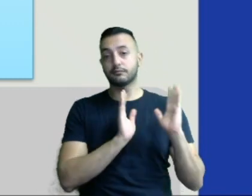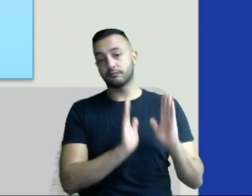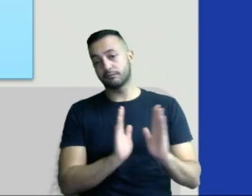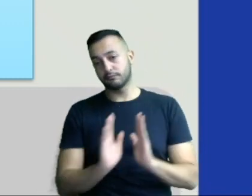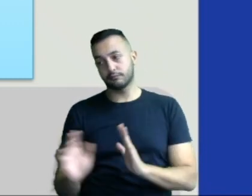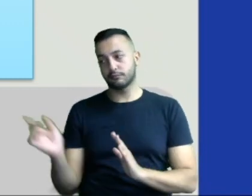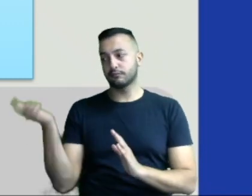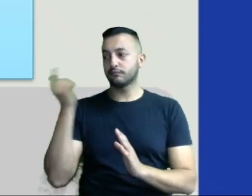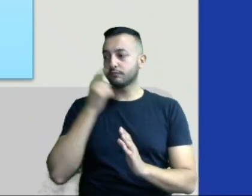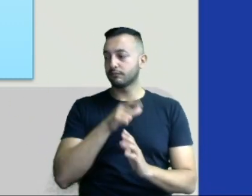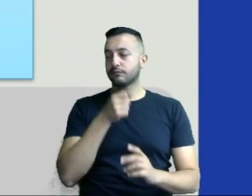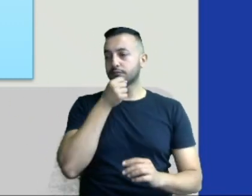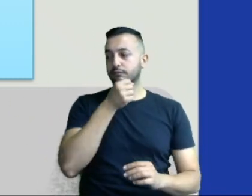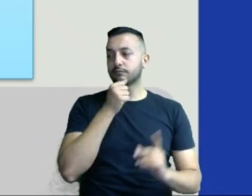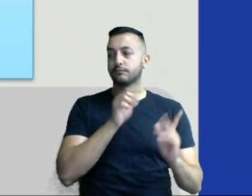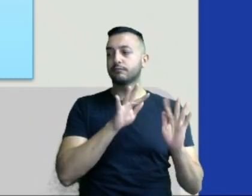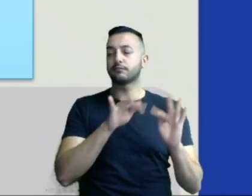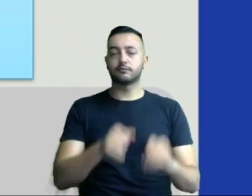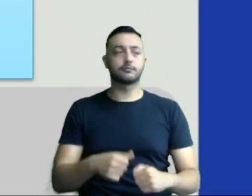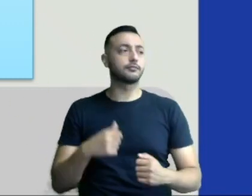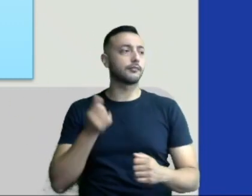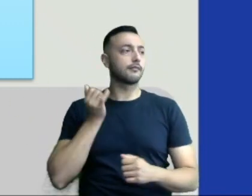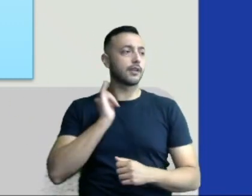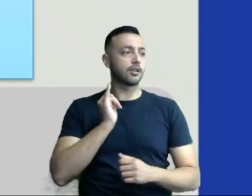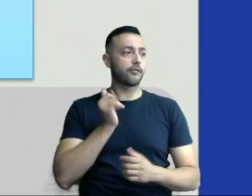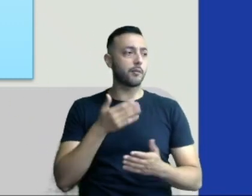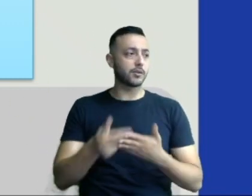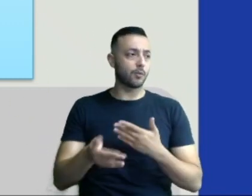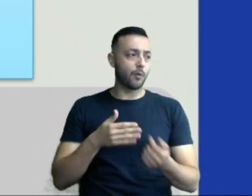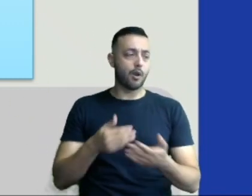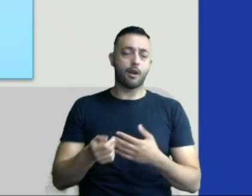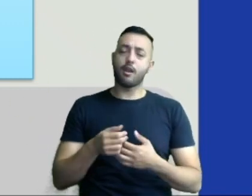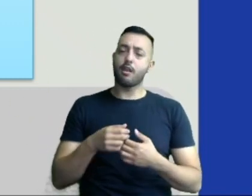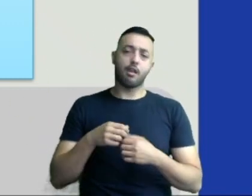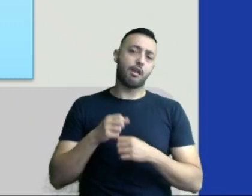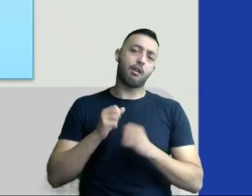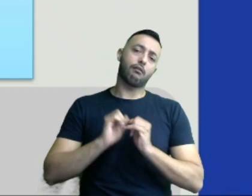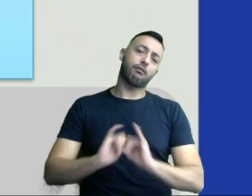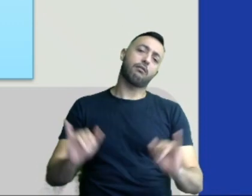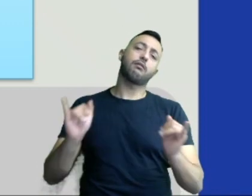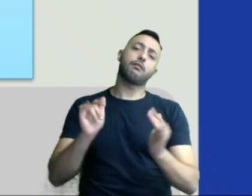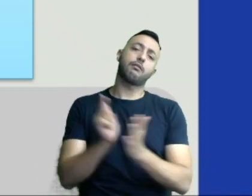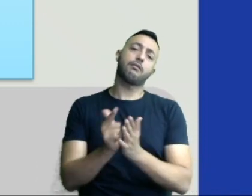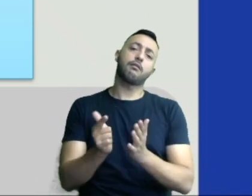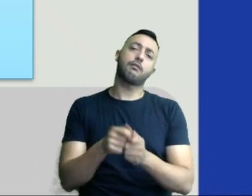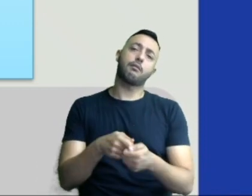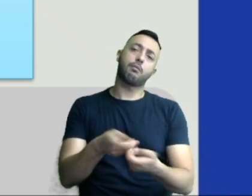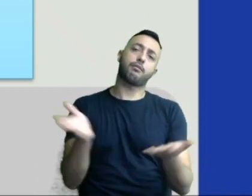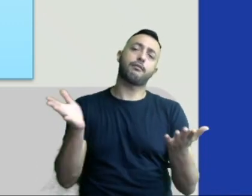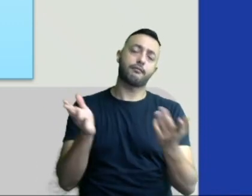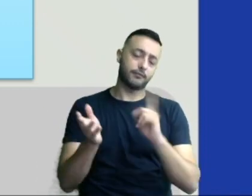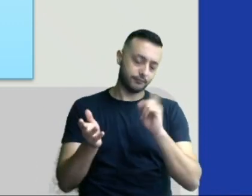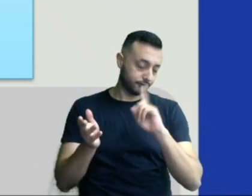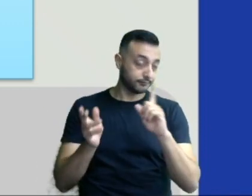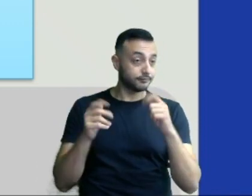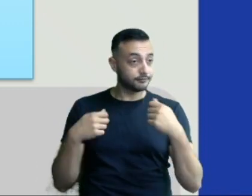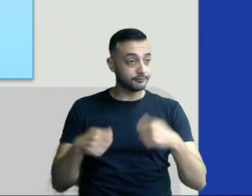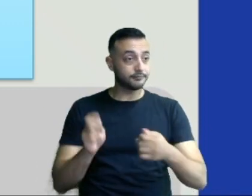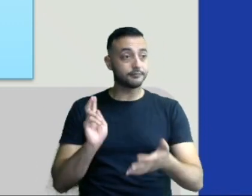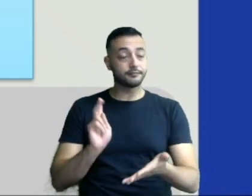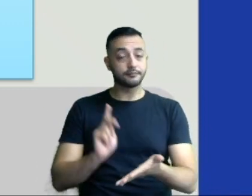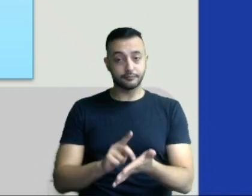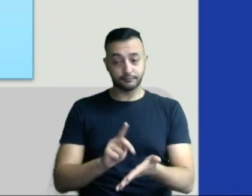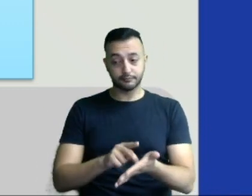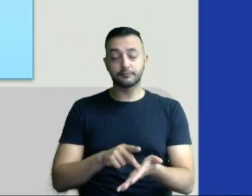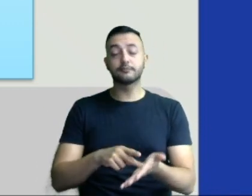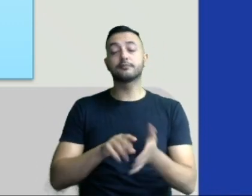chegar à reportagem final. E não vai pegar qualquer informação e passar de todo jeito, não. Ele precisa realmente